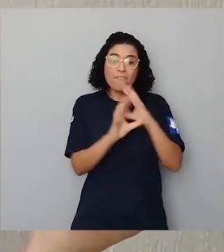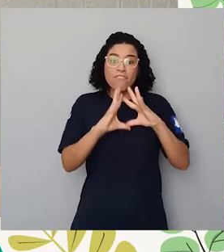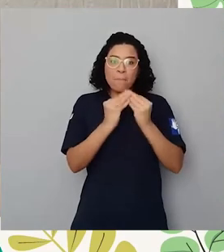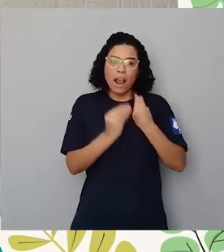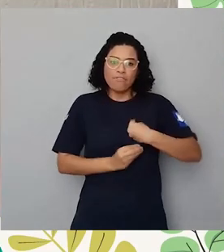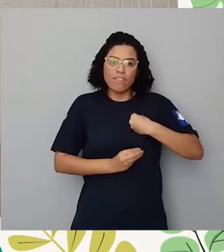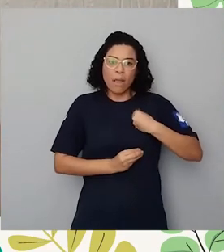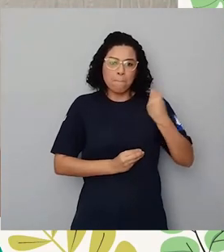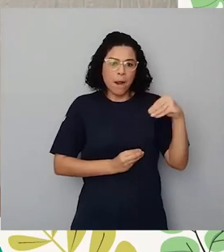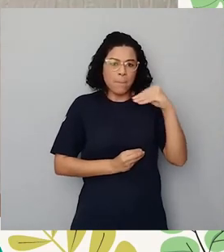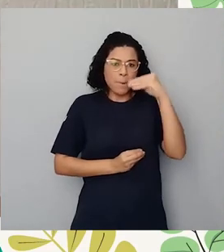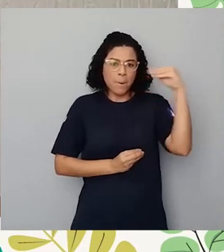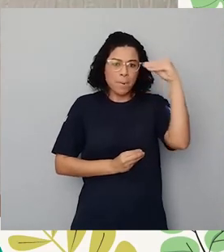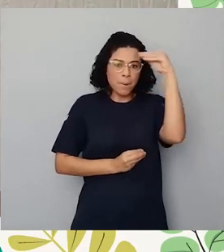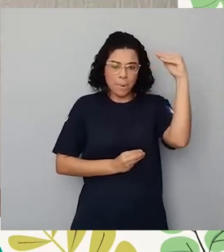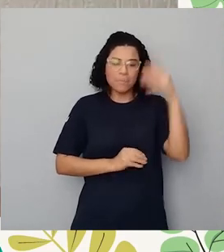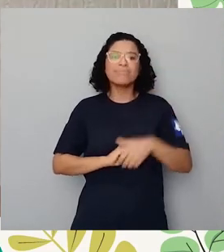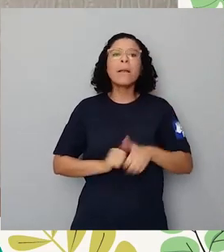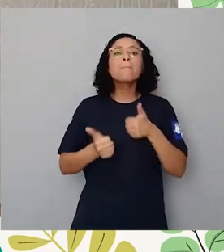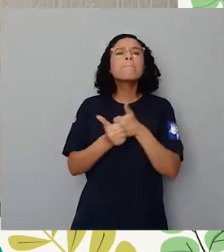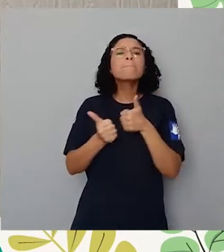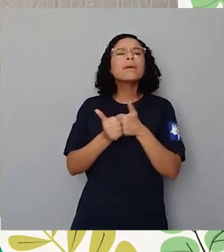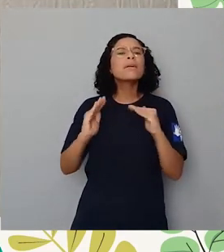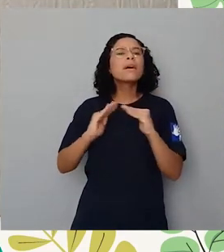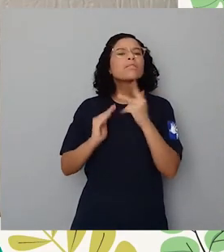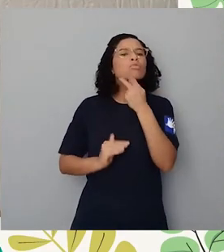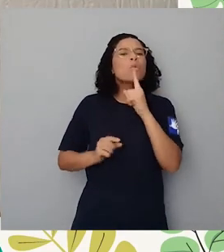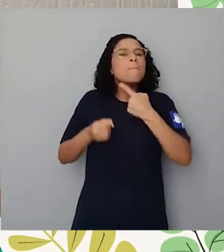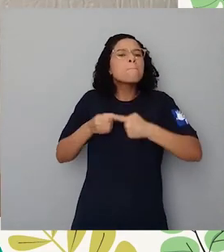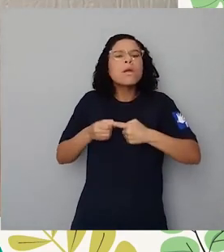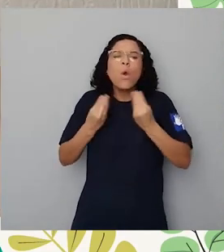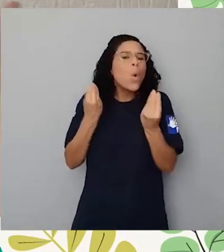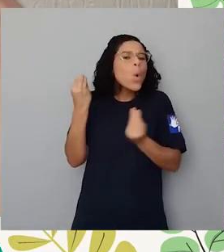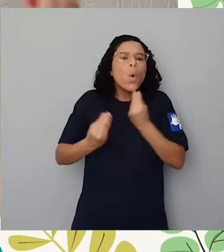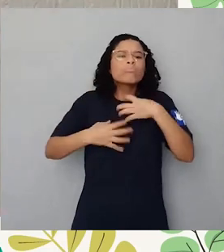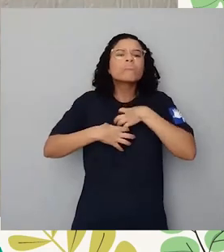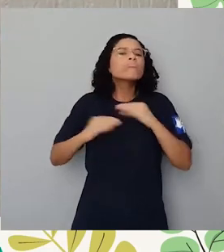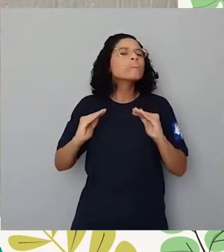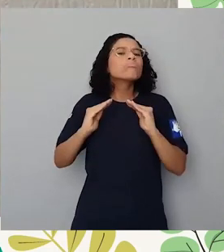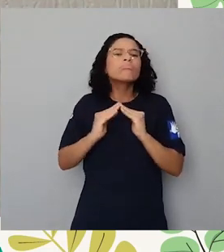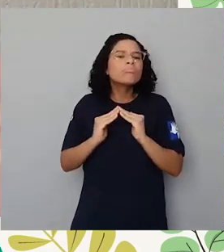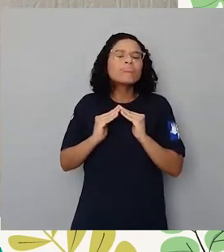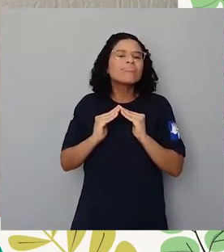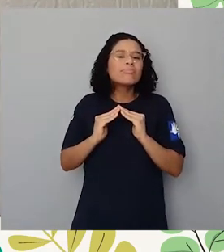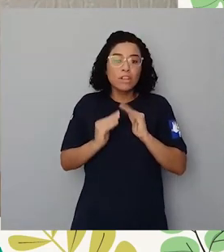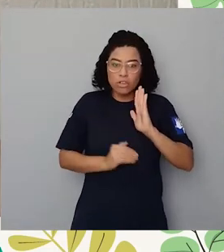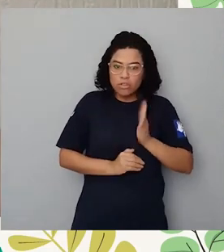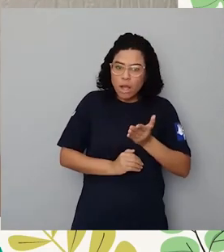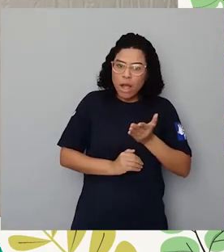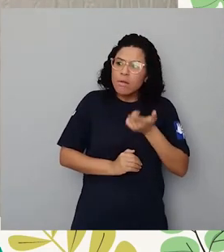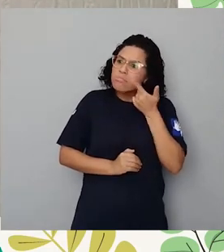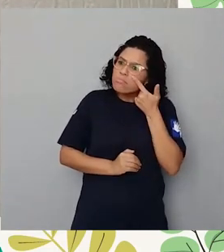famílias. E aí, pertinho da sua casa, no seu bairro, como é que são as casas? Você